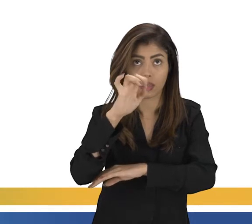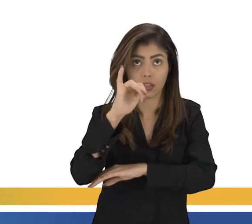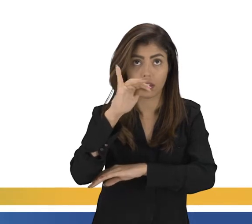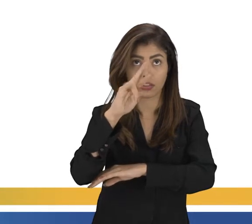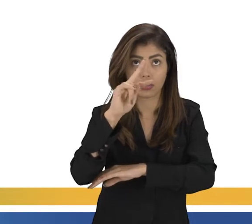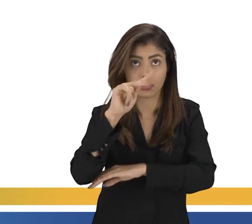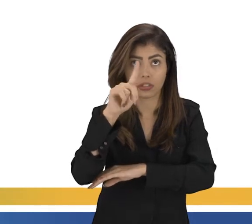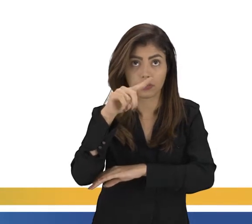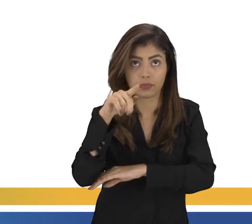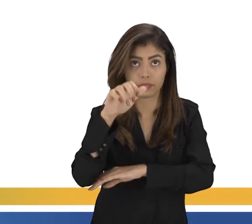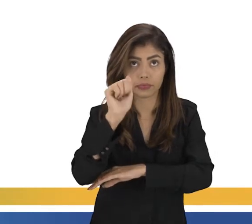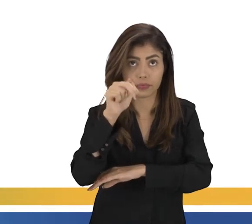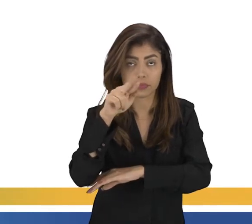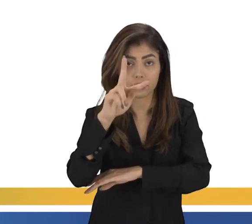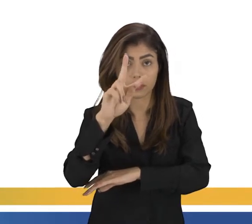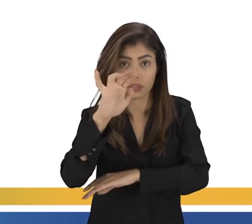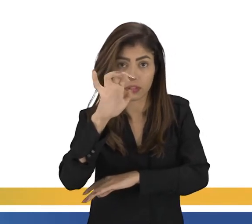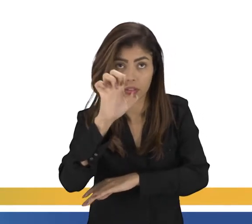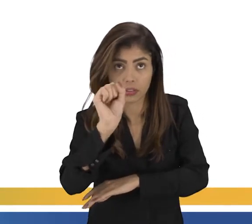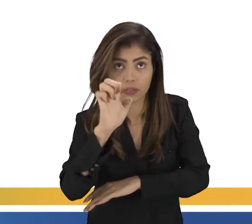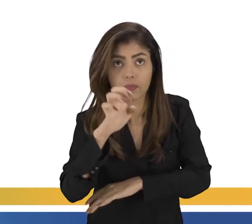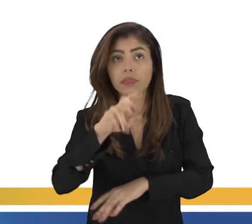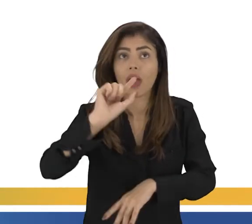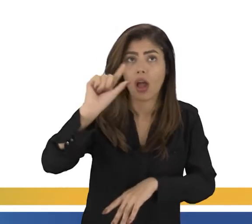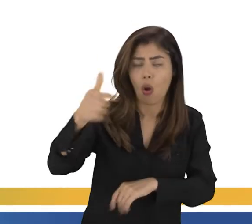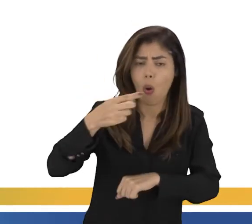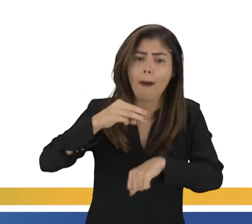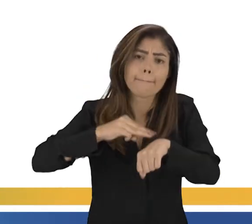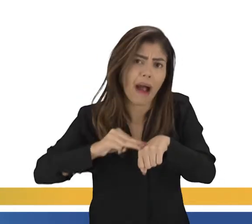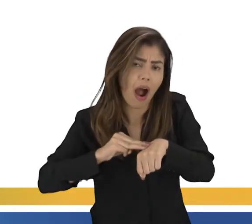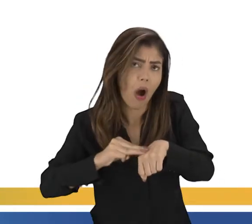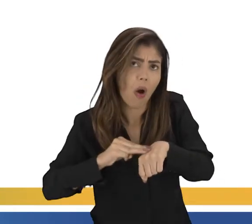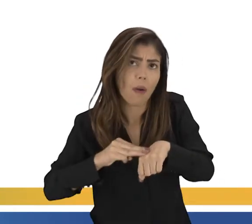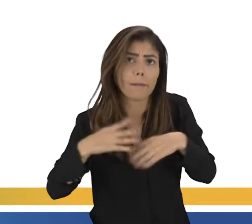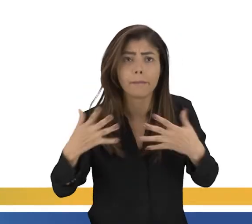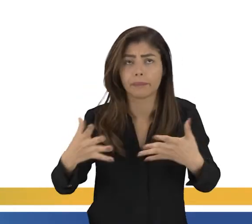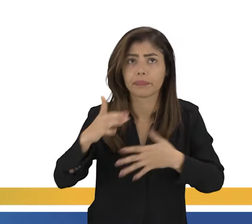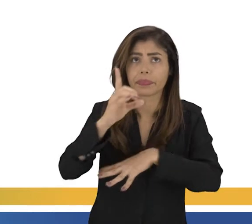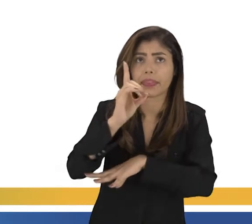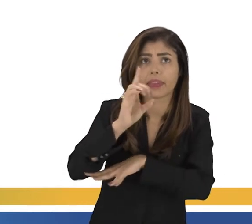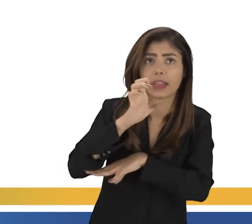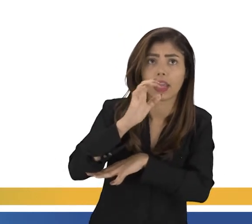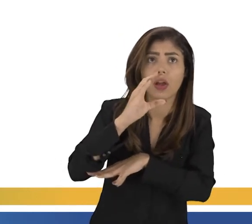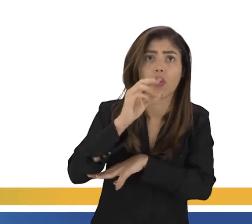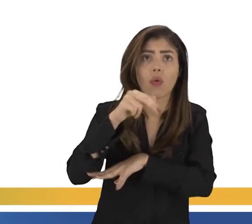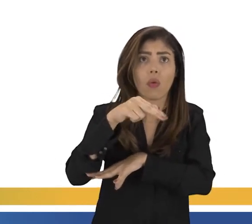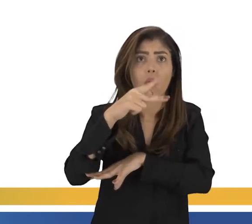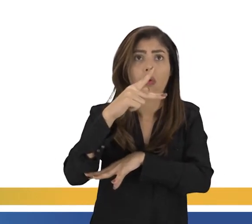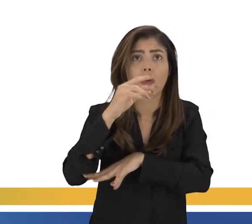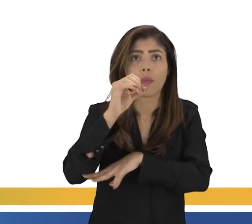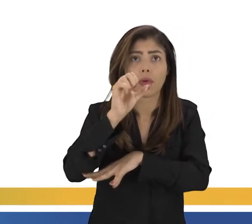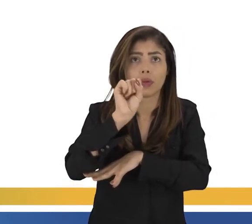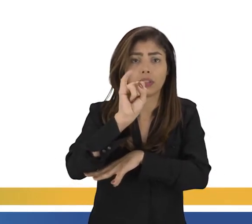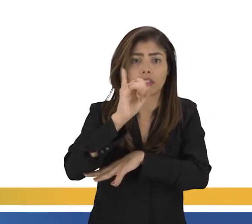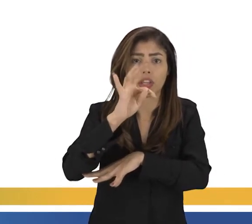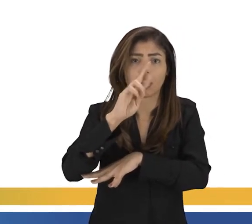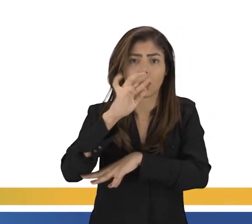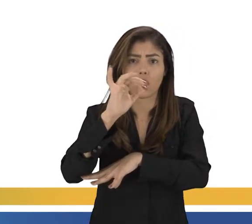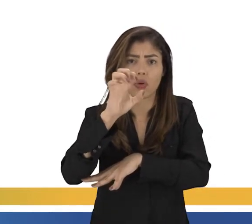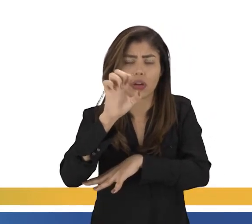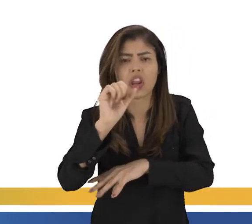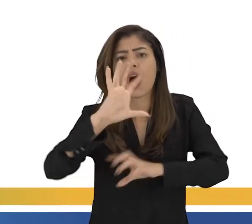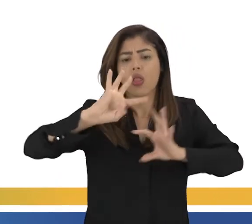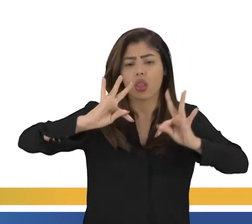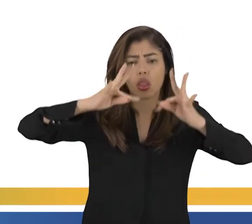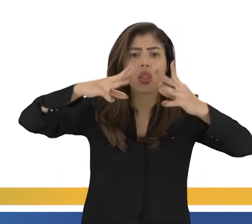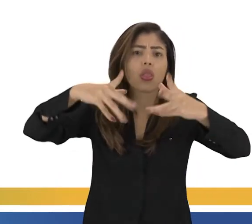quadrinho, tipo uma cor escura, marrom, são os decompositores. Então, gente, todo esse emaranhado